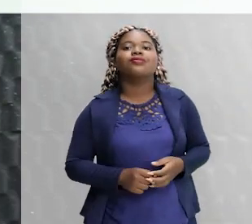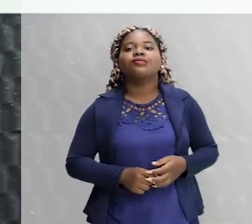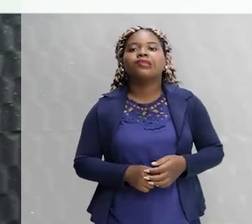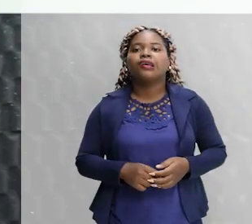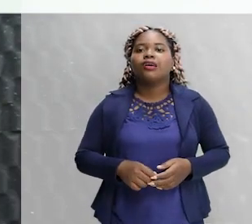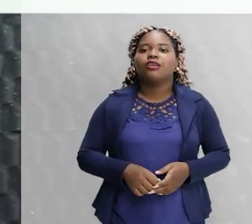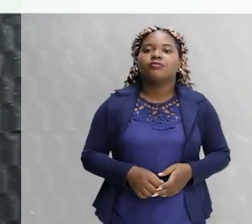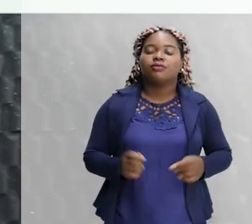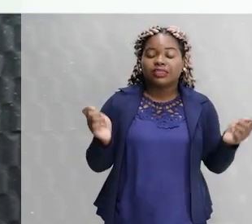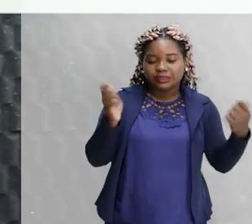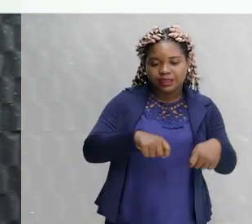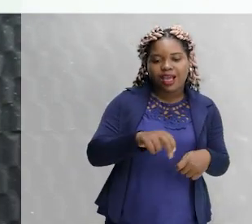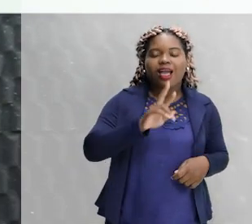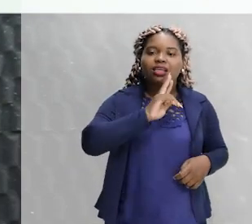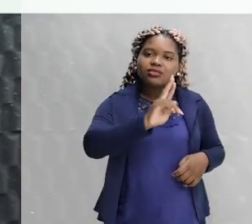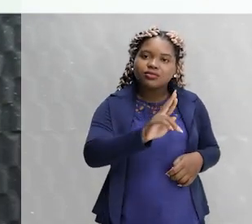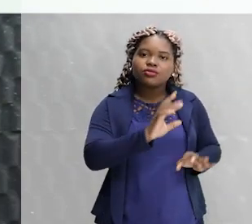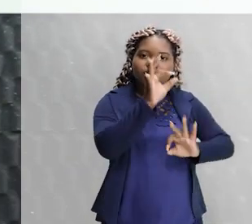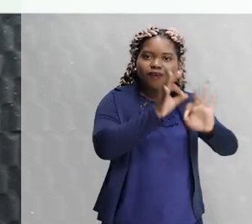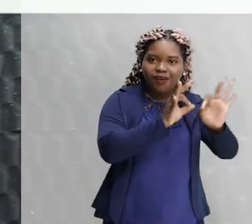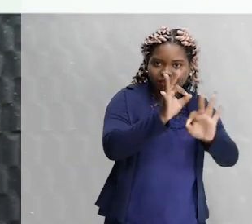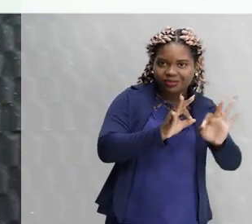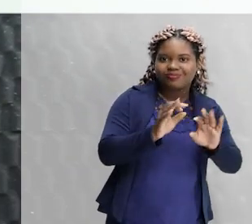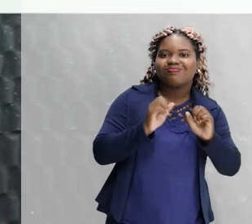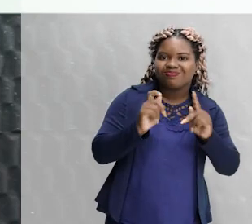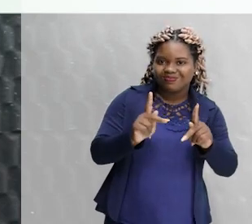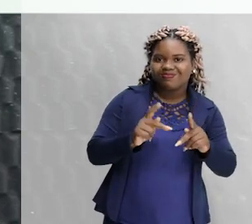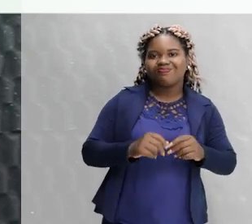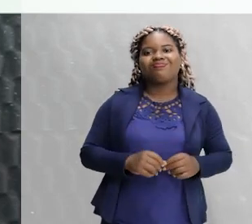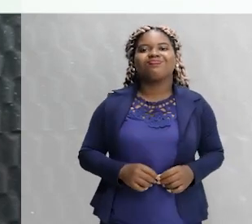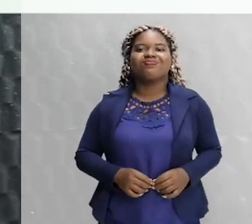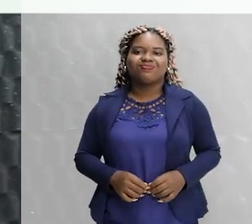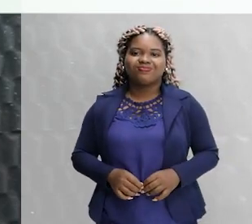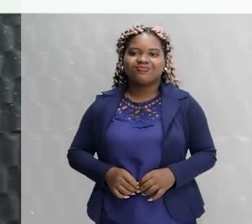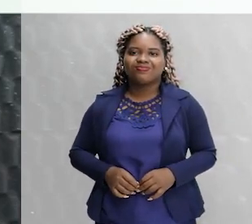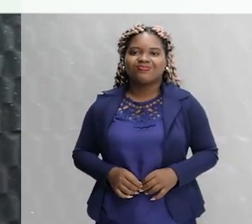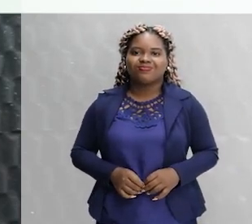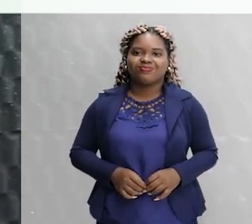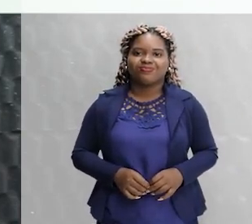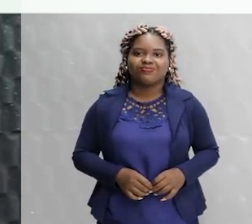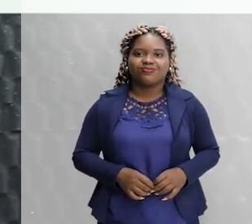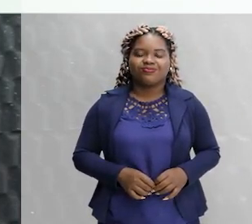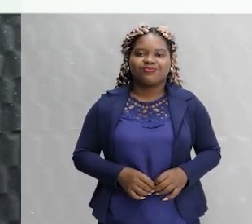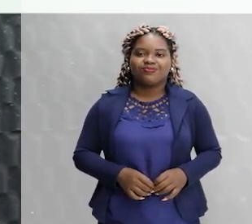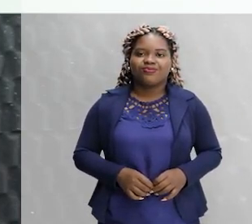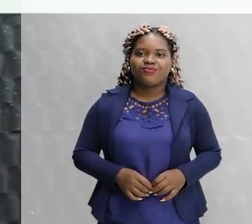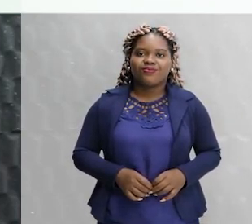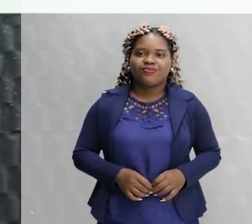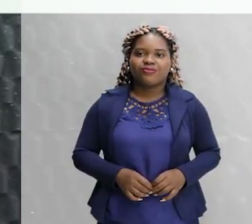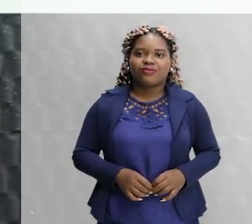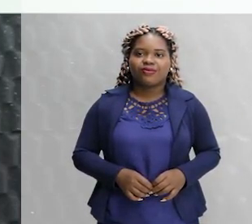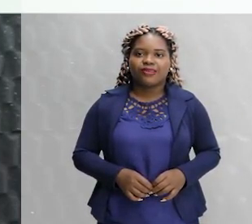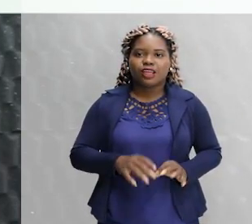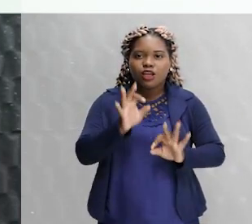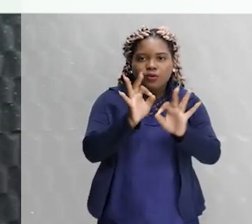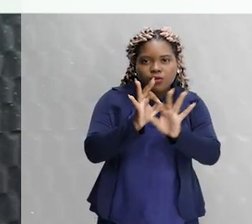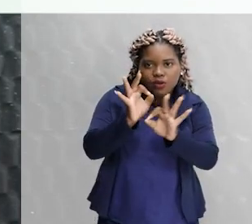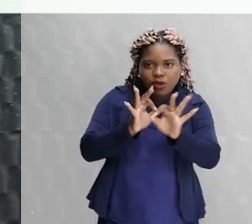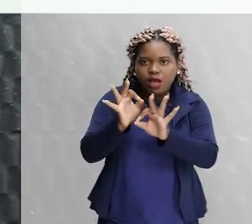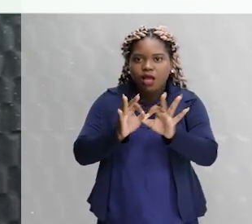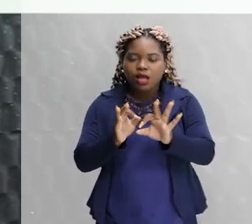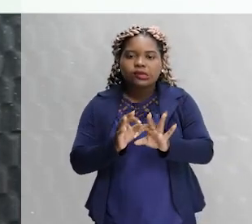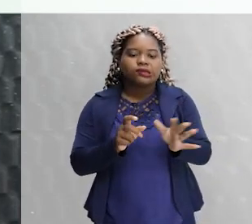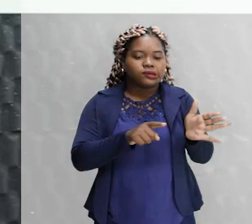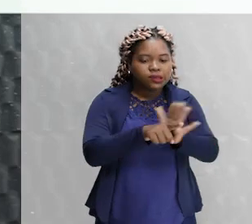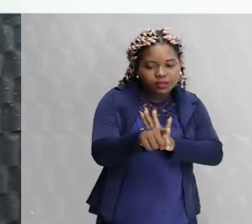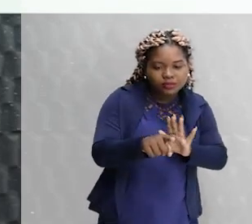poder responder essa questão nesse espaço. Ok? Então, vamos lá. Vamos organizar